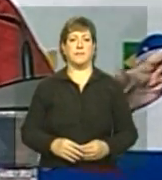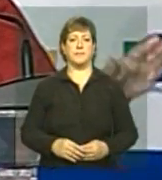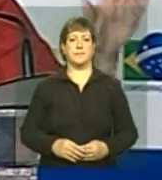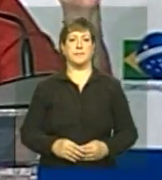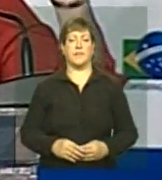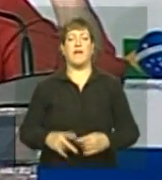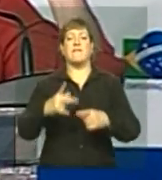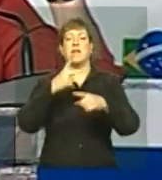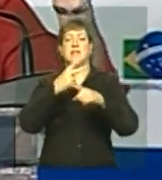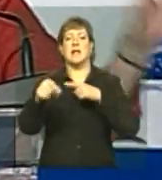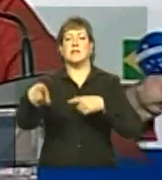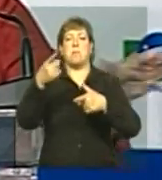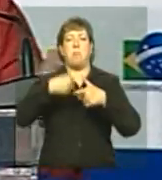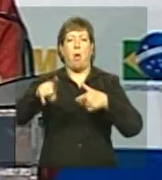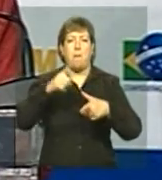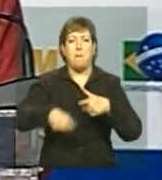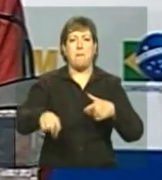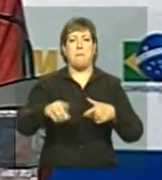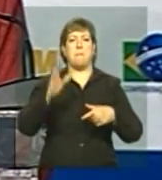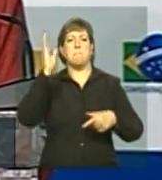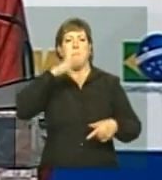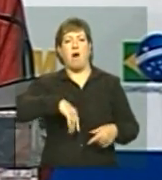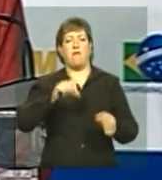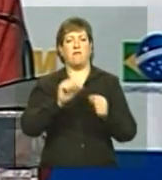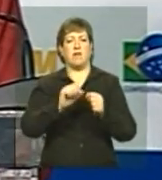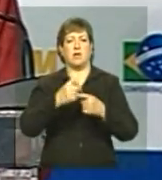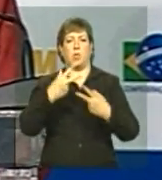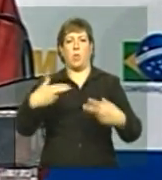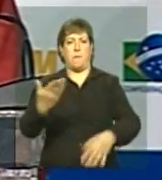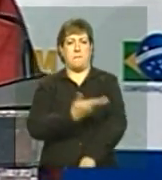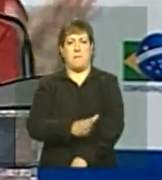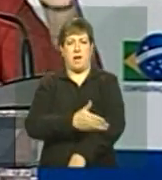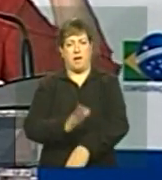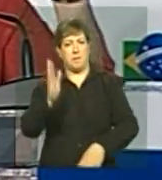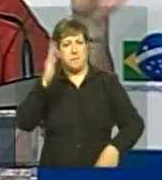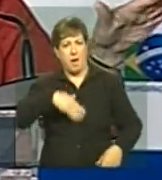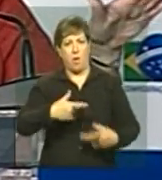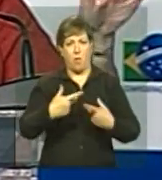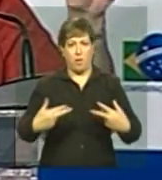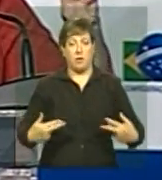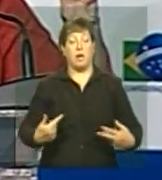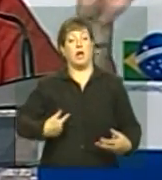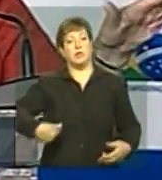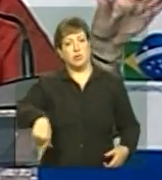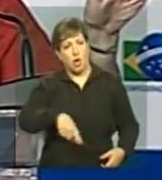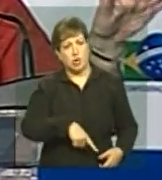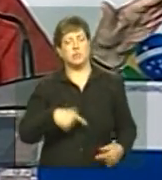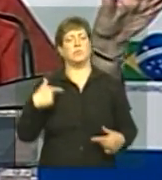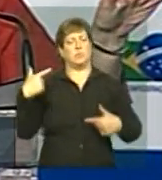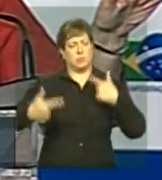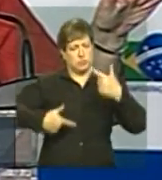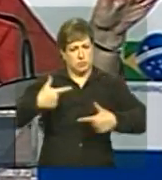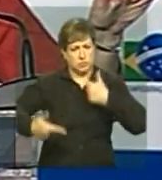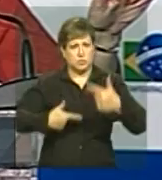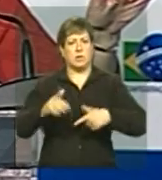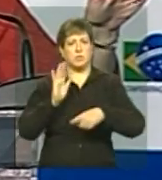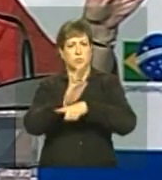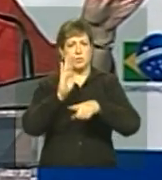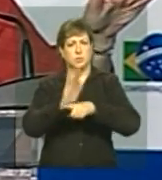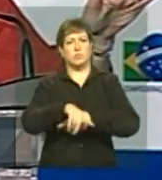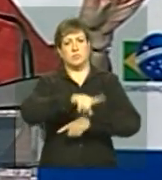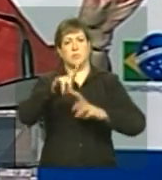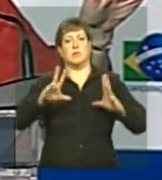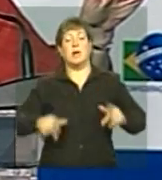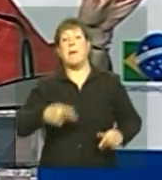aos maus feitos e às más práticas, nós iremos impedir que